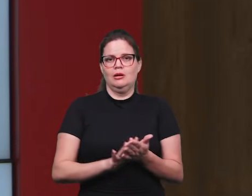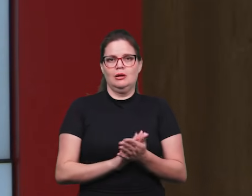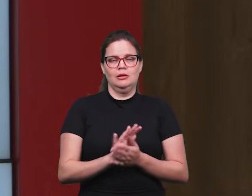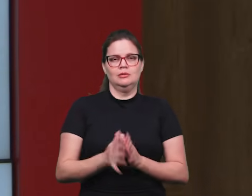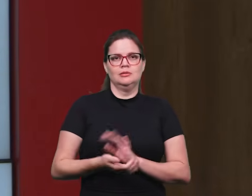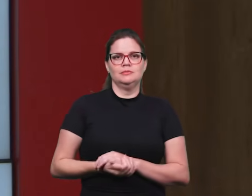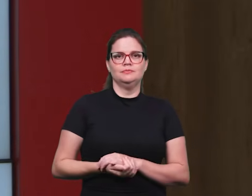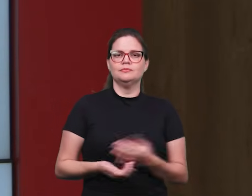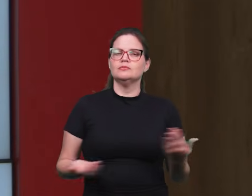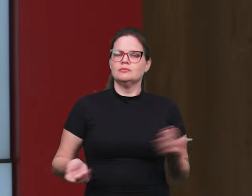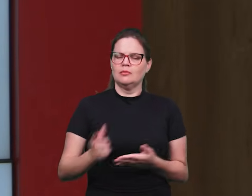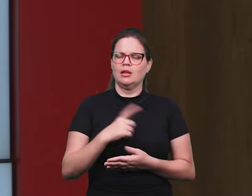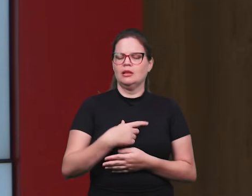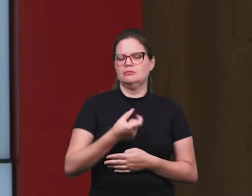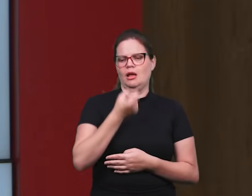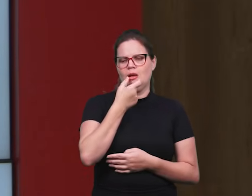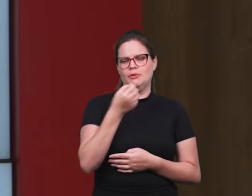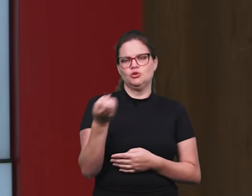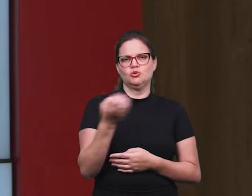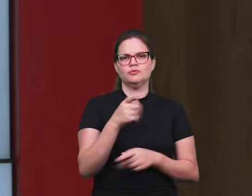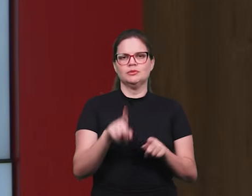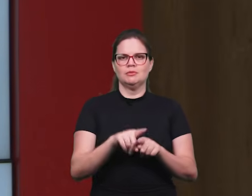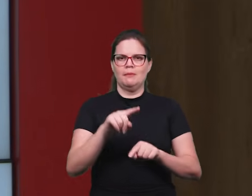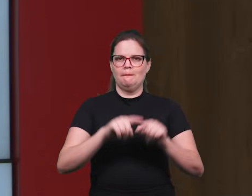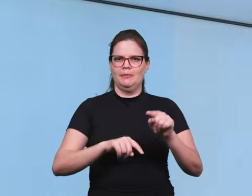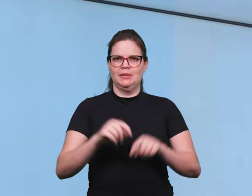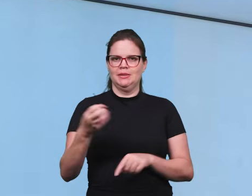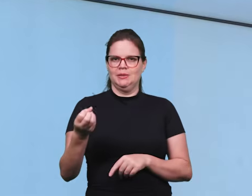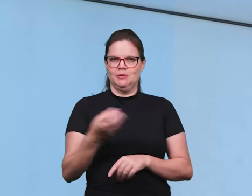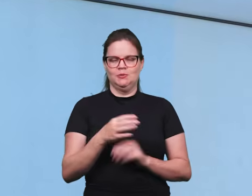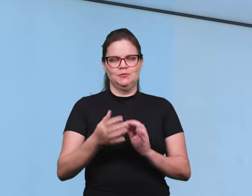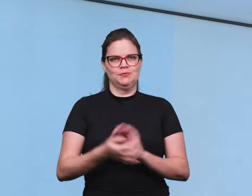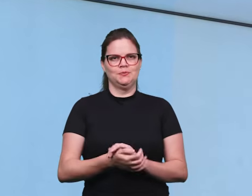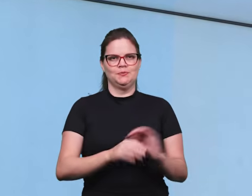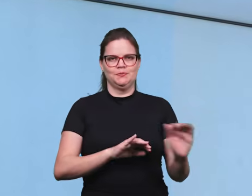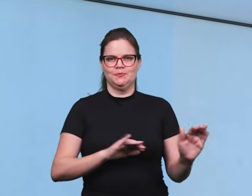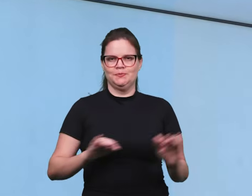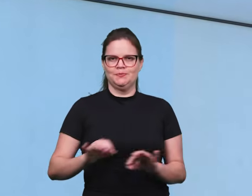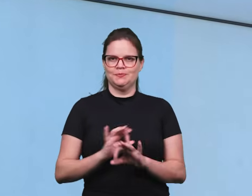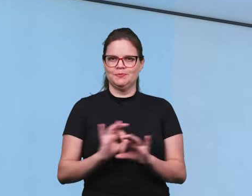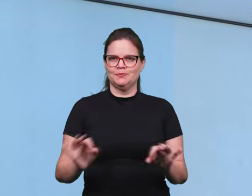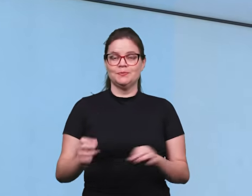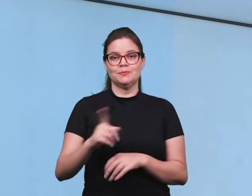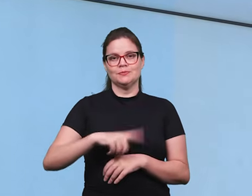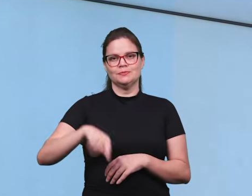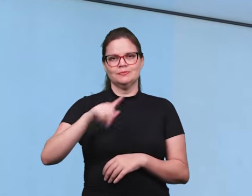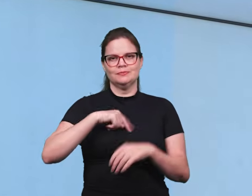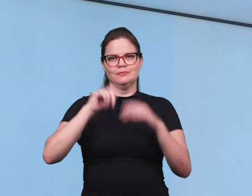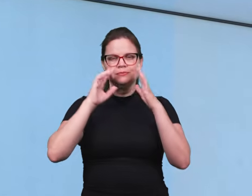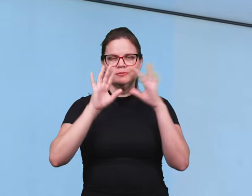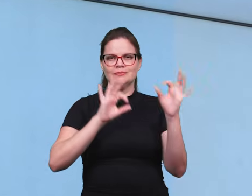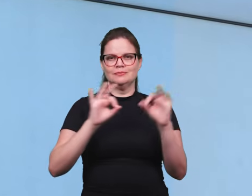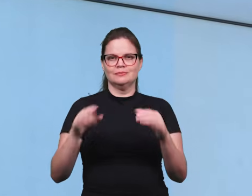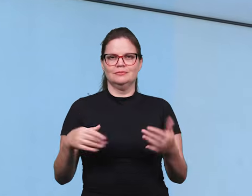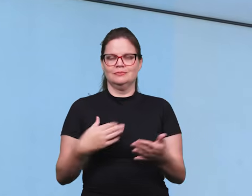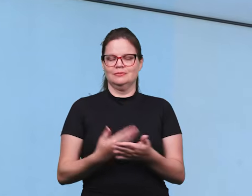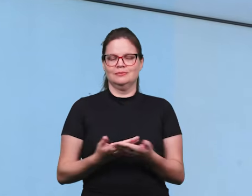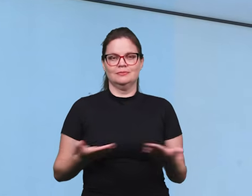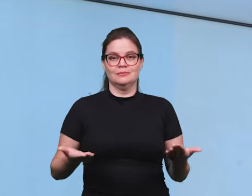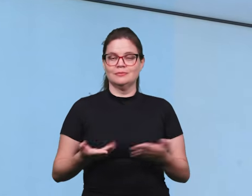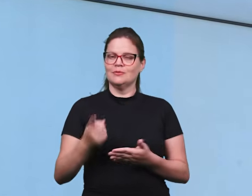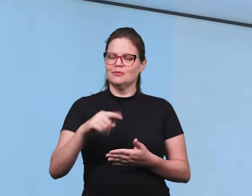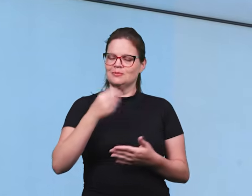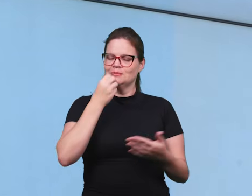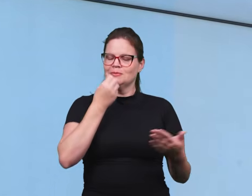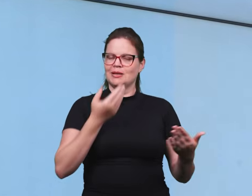com drogas novas e equipamentos novos. Que bom. Você que nos acompanhou até aqui, seja sempre